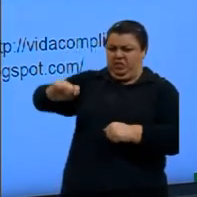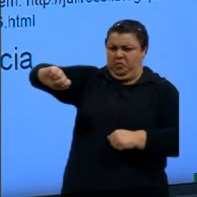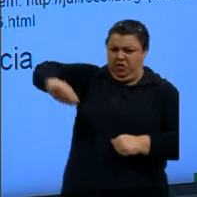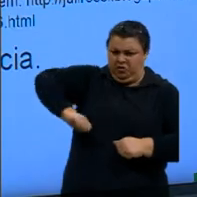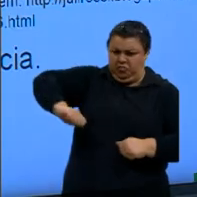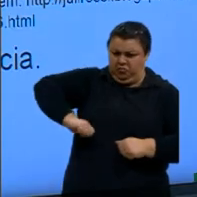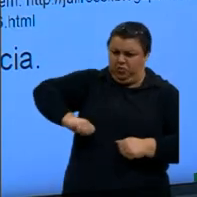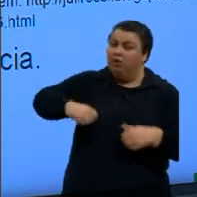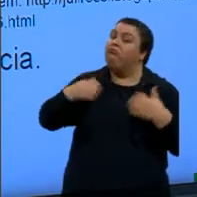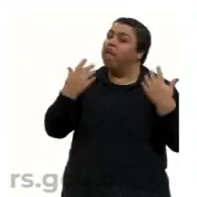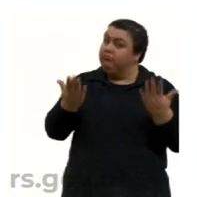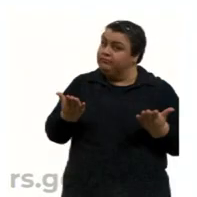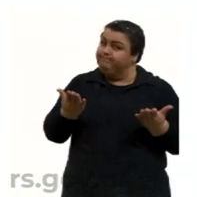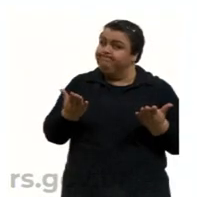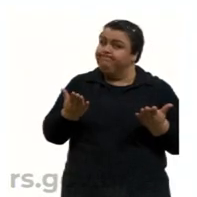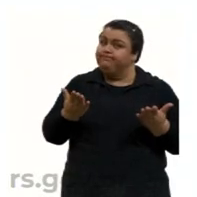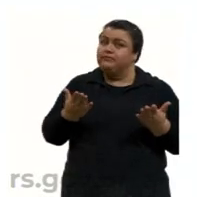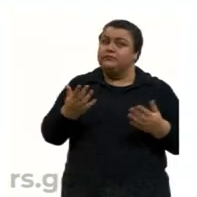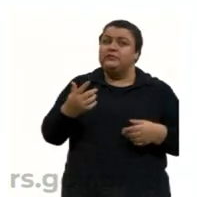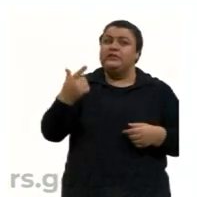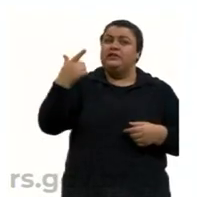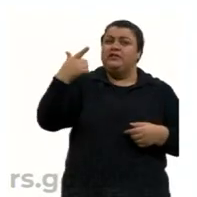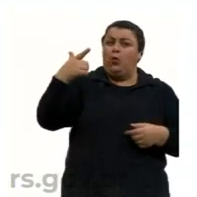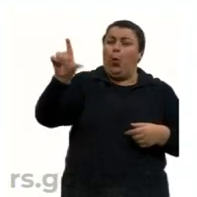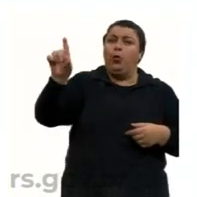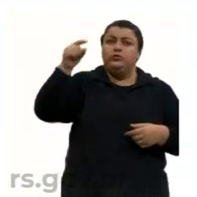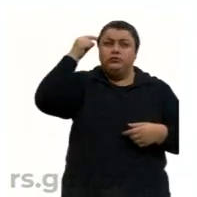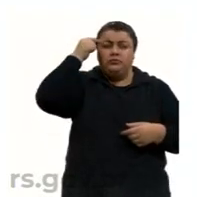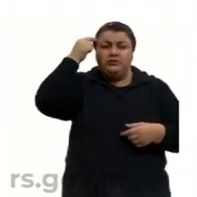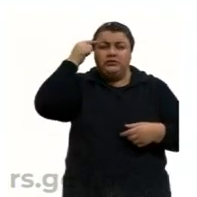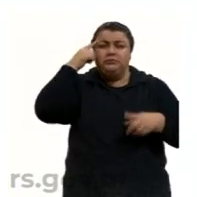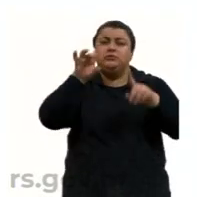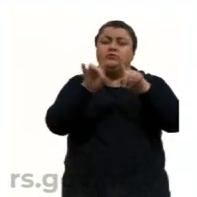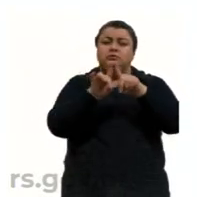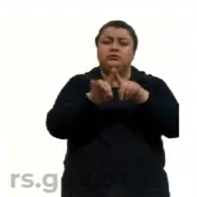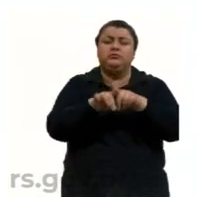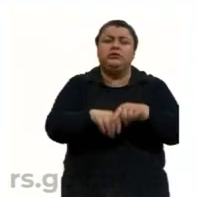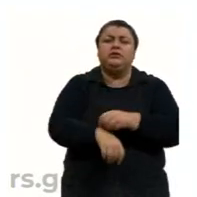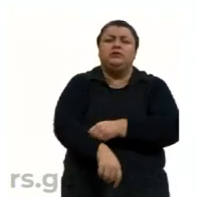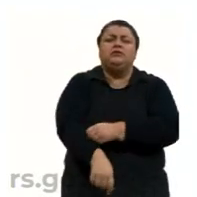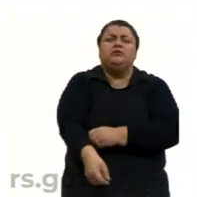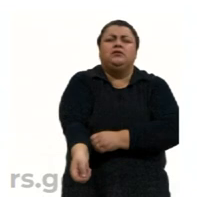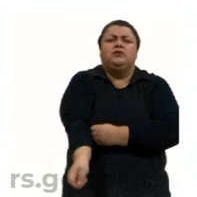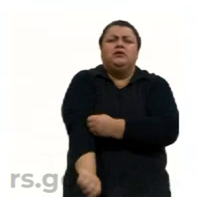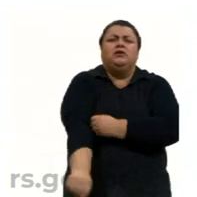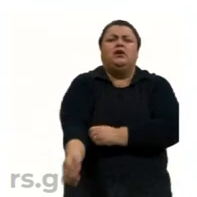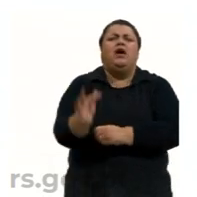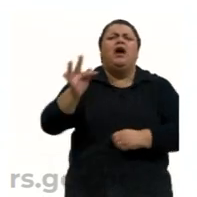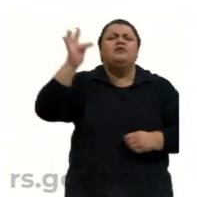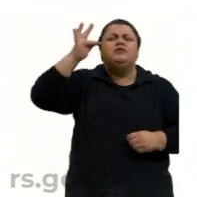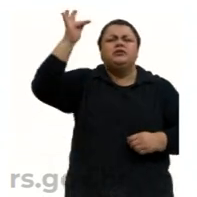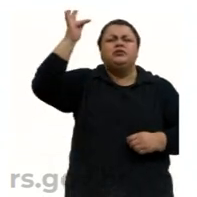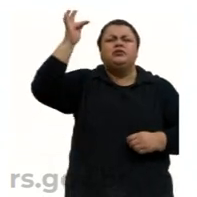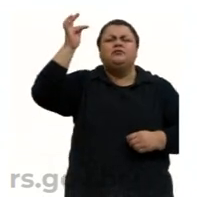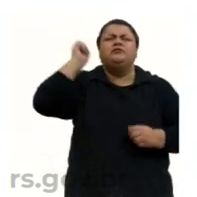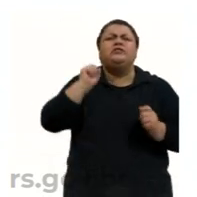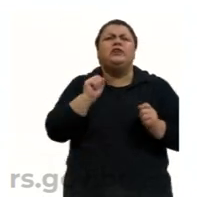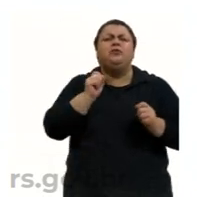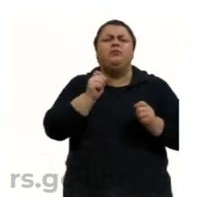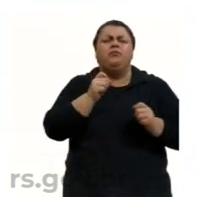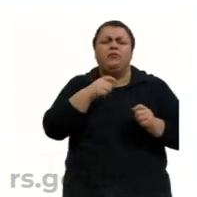formas de pensamento e assim outras outra outros pensamentos também a filosofia para nós definirmos